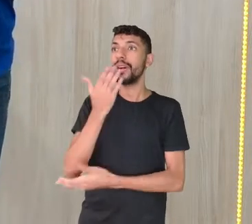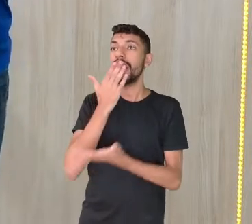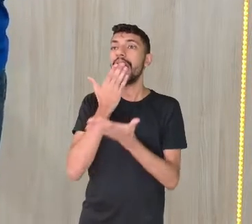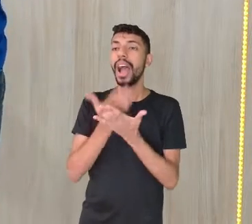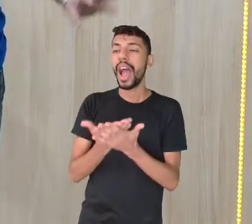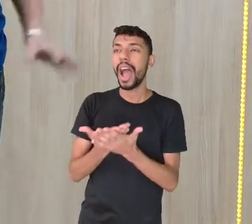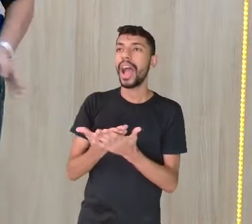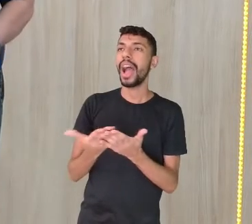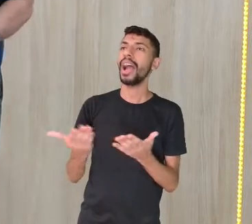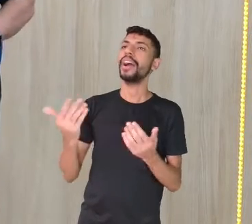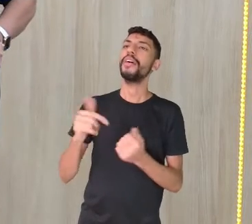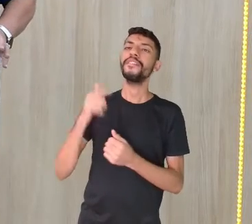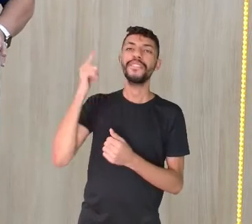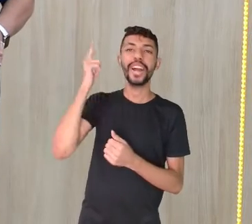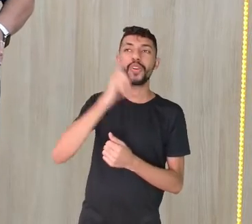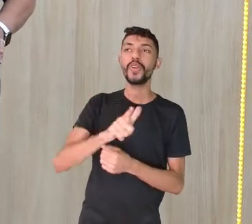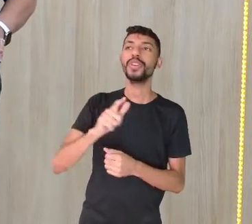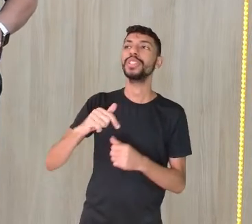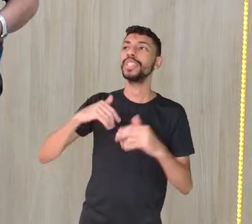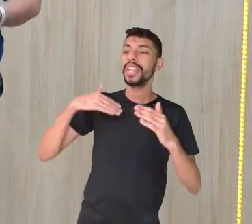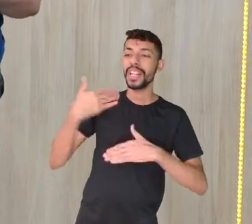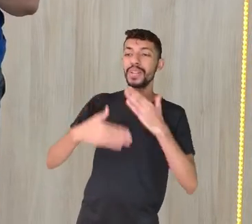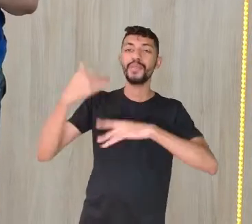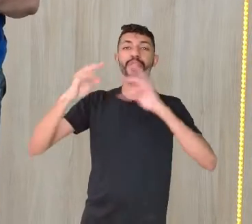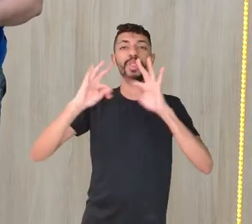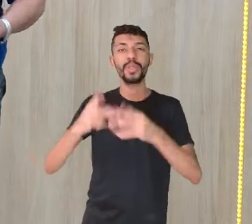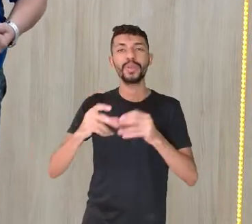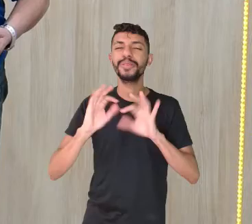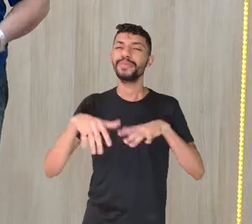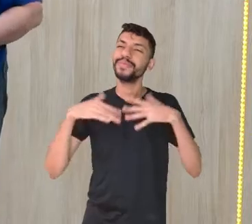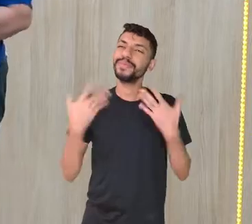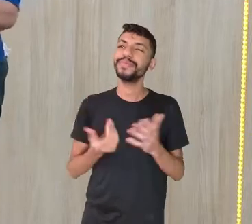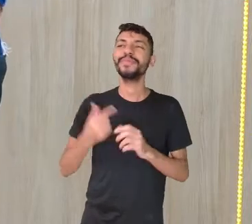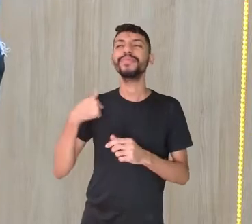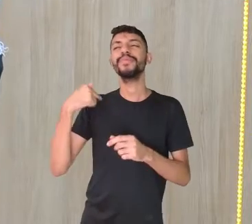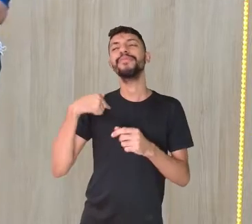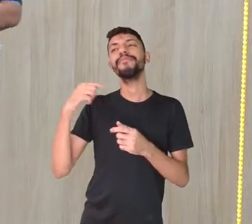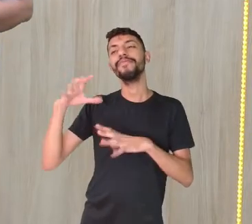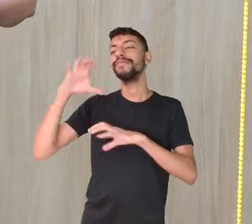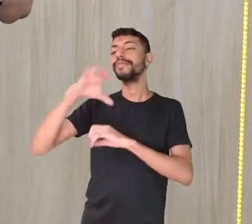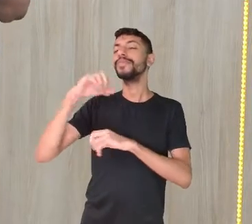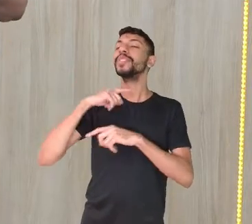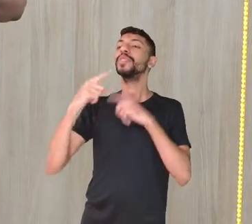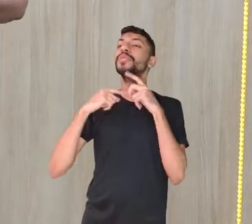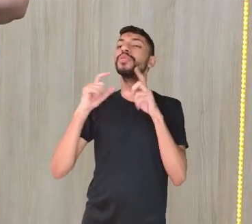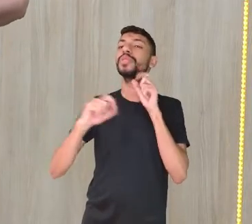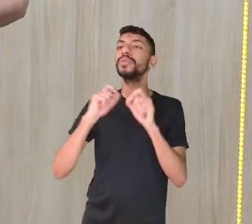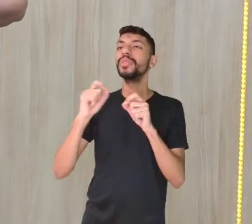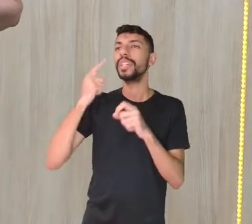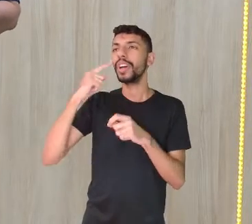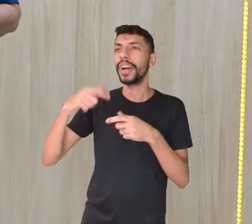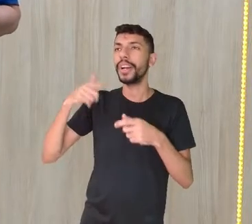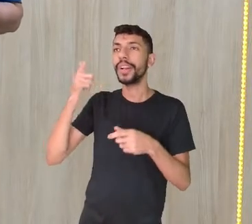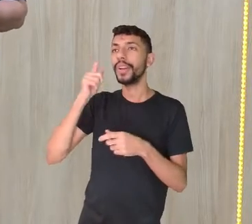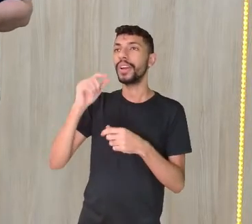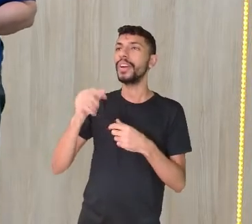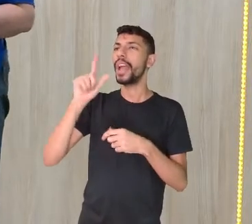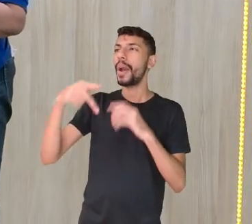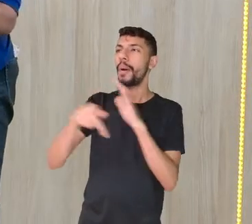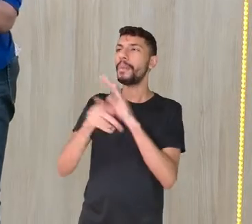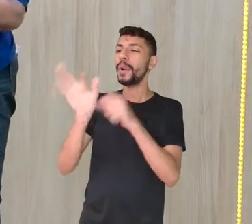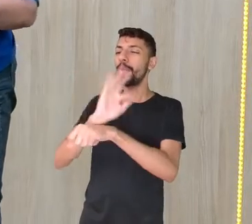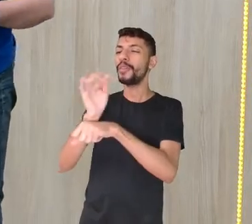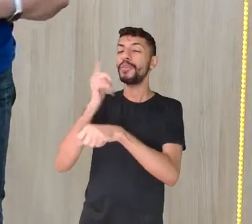o Jackson vão conseguir fazer tudo, né? E aí vem o meu questionamento. Será que eles impulsionaram? Foi um desenho animado